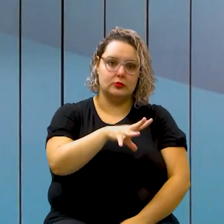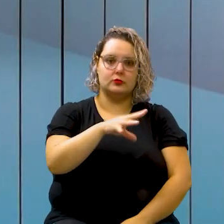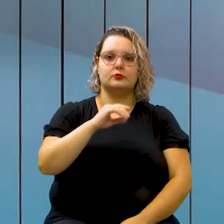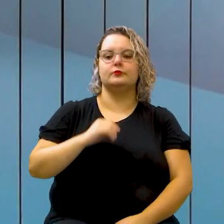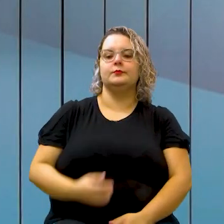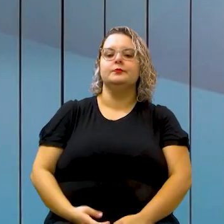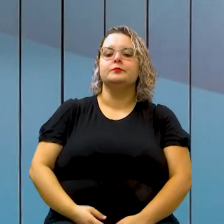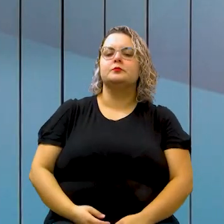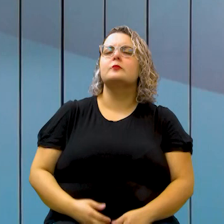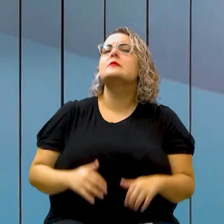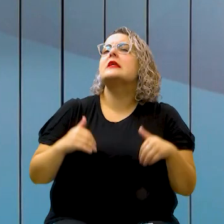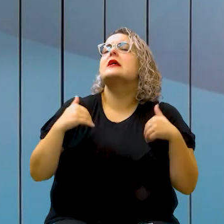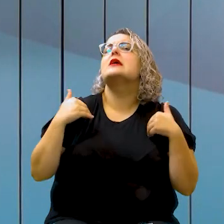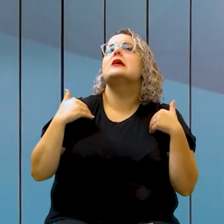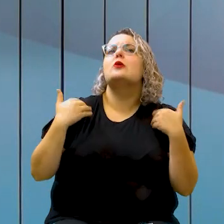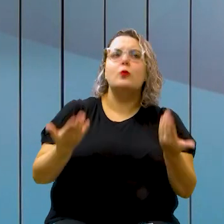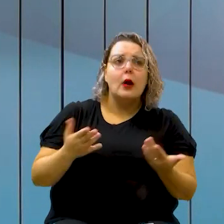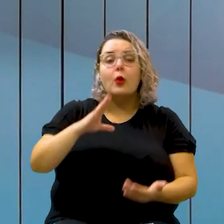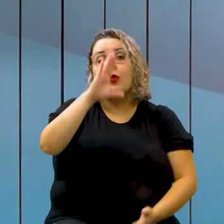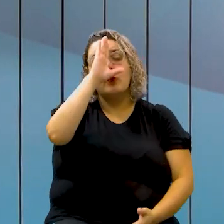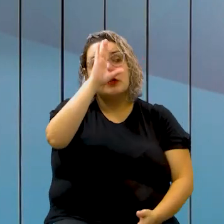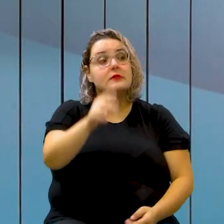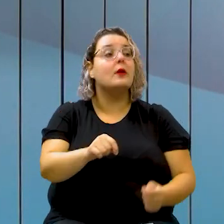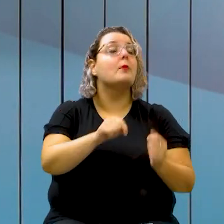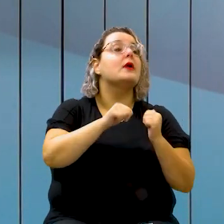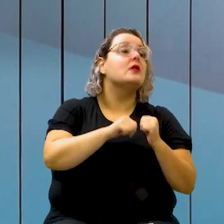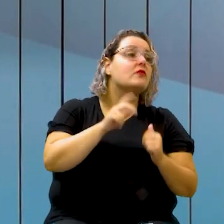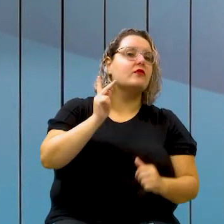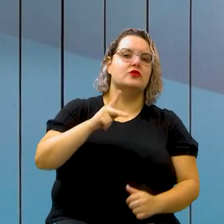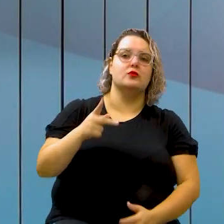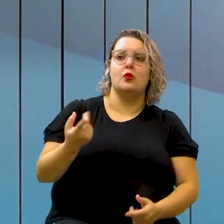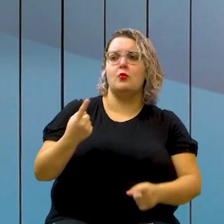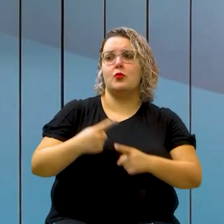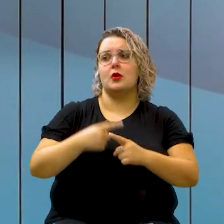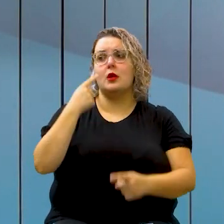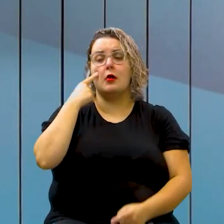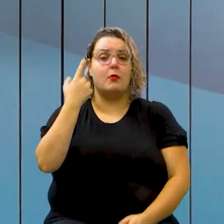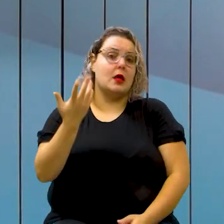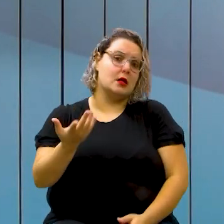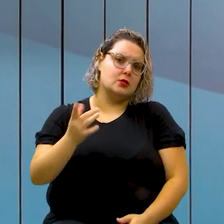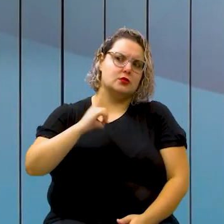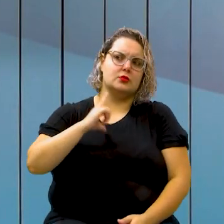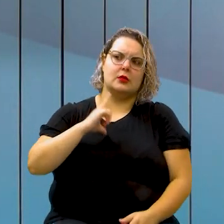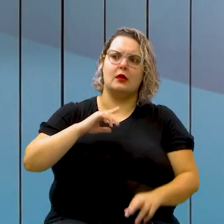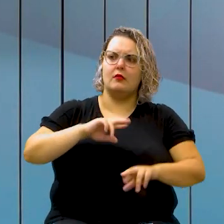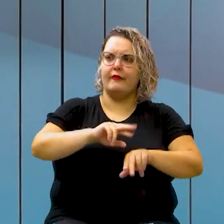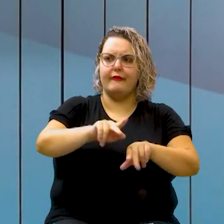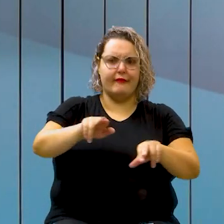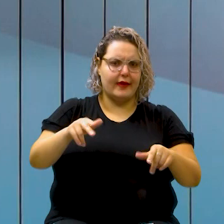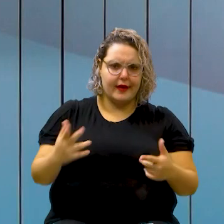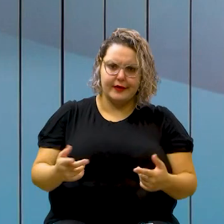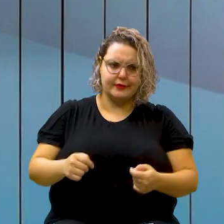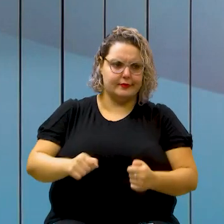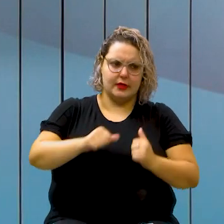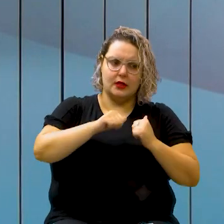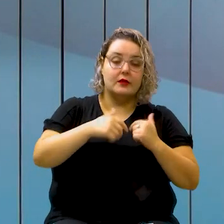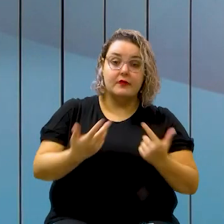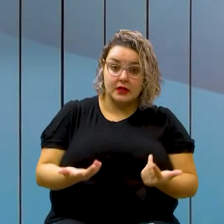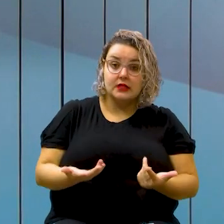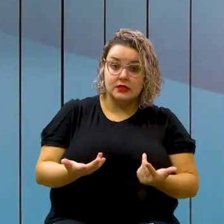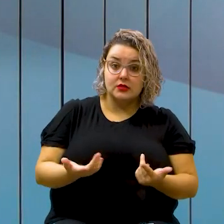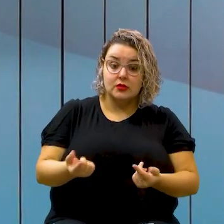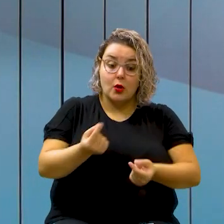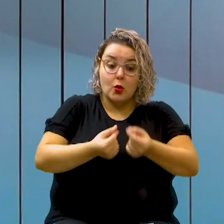Bom, qual o principal benefício, professora? Porque imagino que existem vários, né,